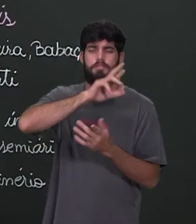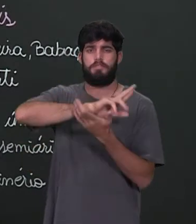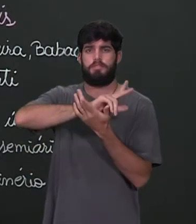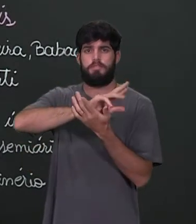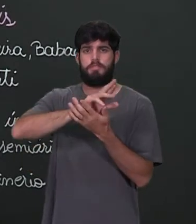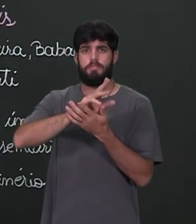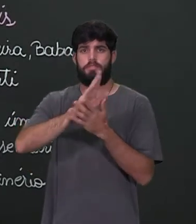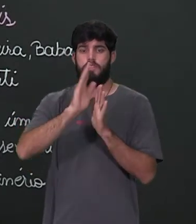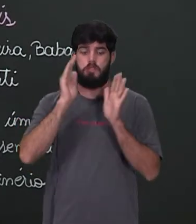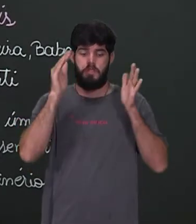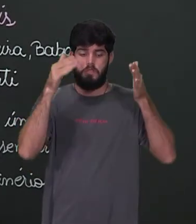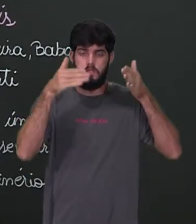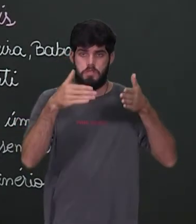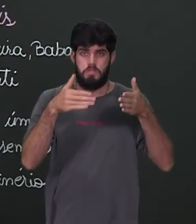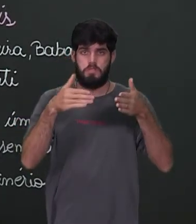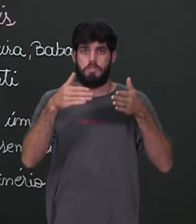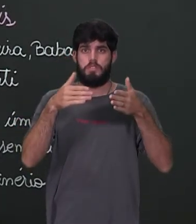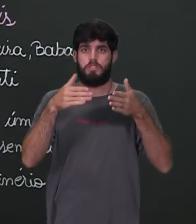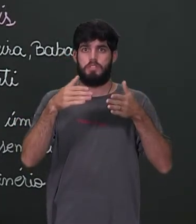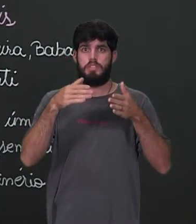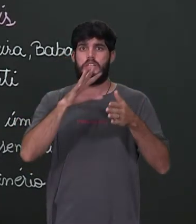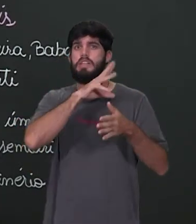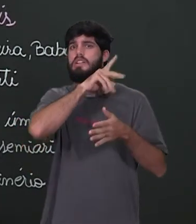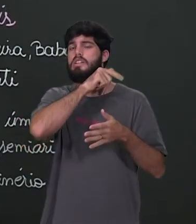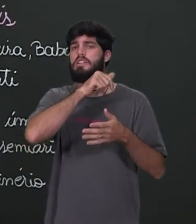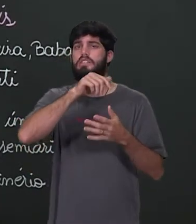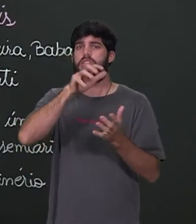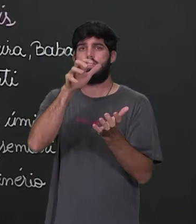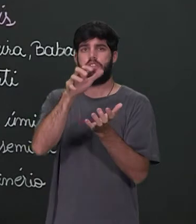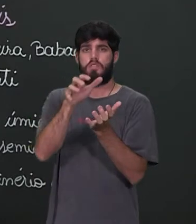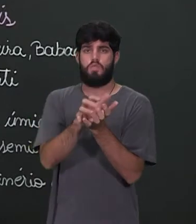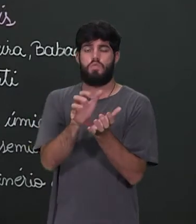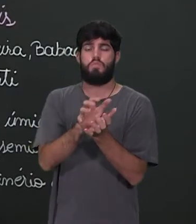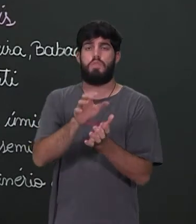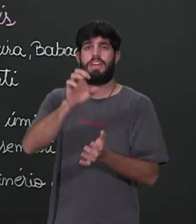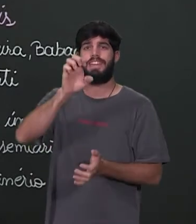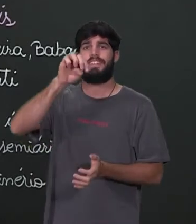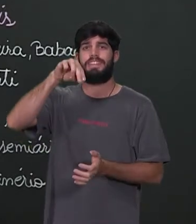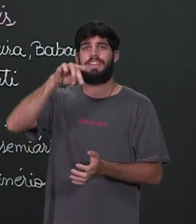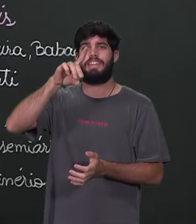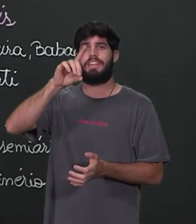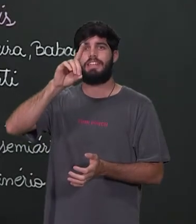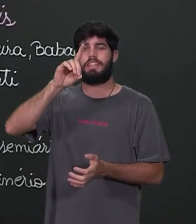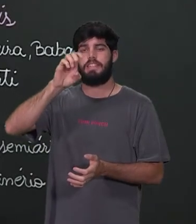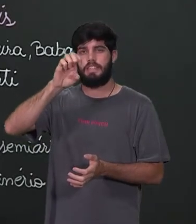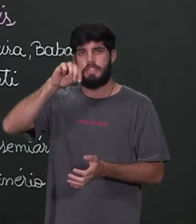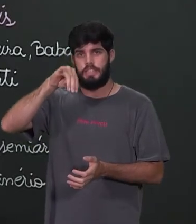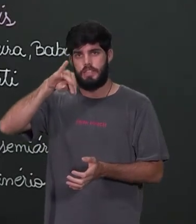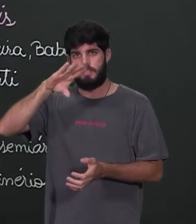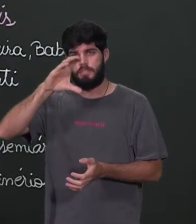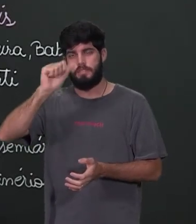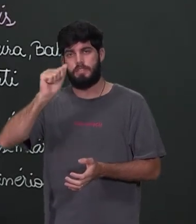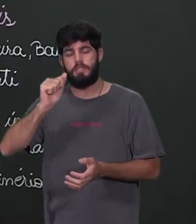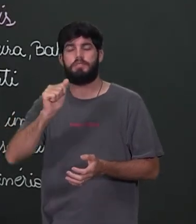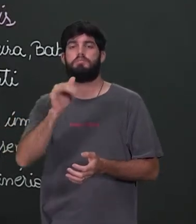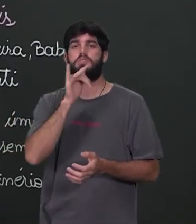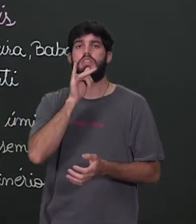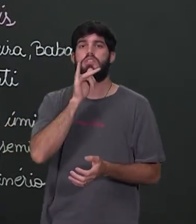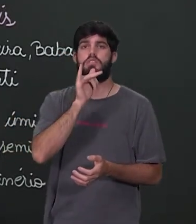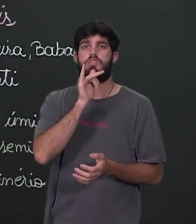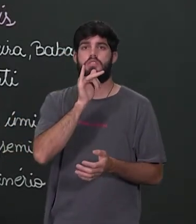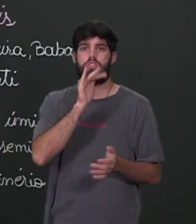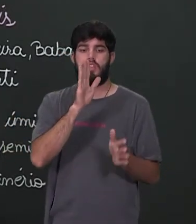dar um destaque nas espécies endêmicas. Sabe o que é uma espécie endêmica? Endêmica, endemismo, é uma espécie que acontece só em um local,